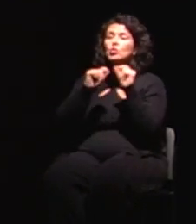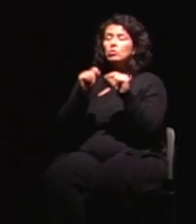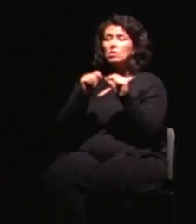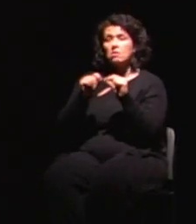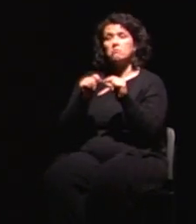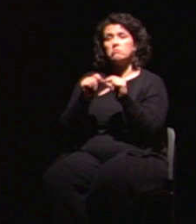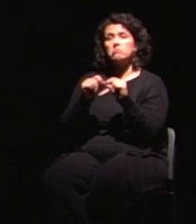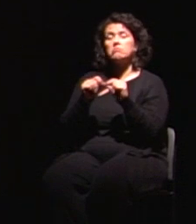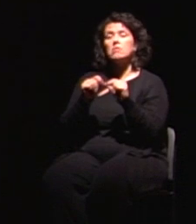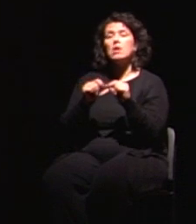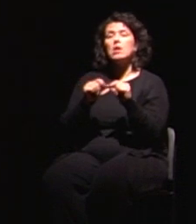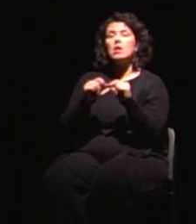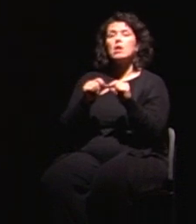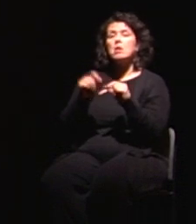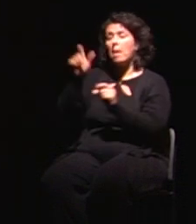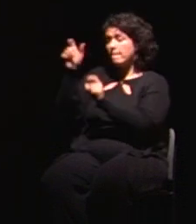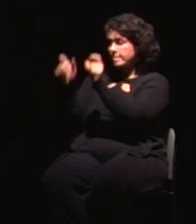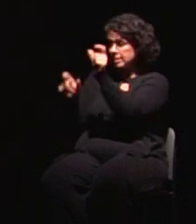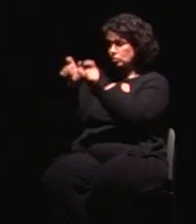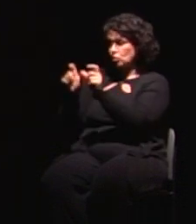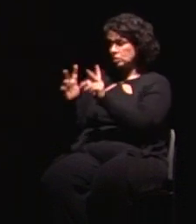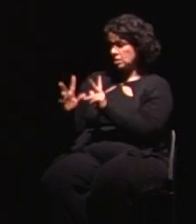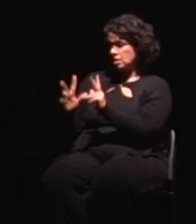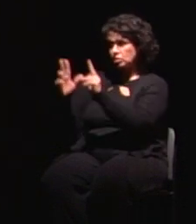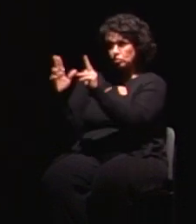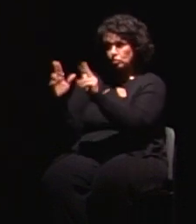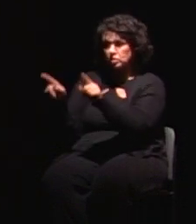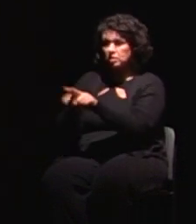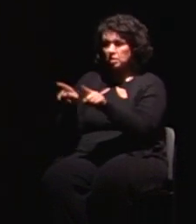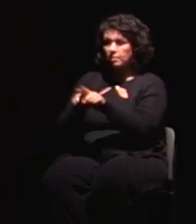editores e jornalistas